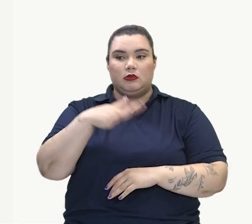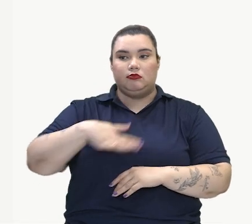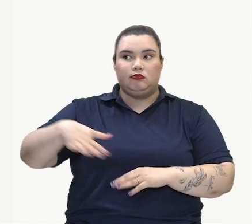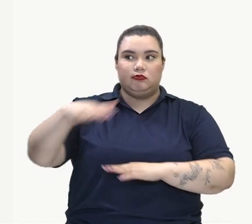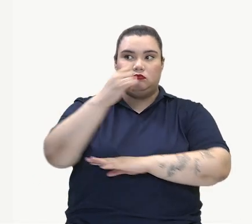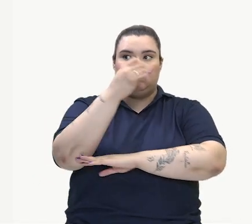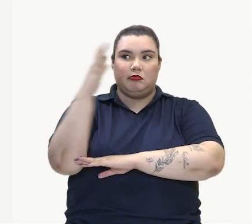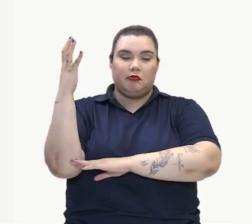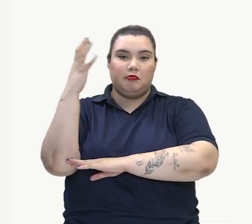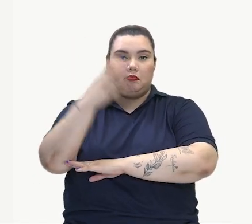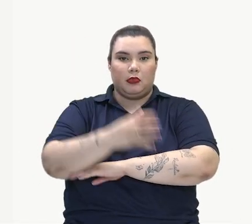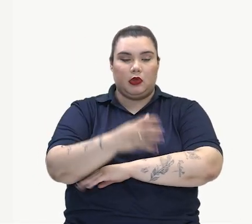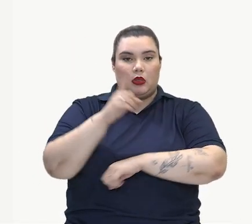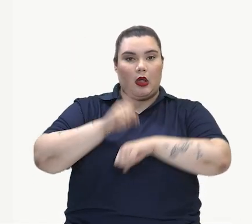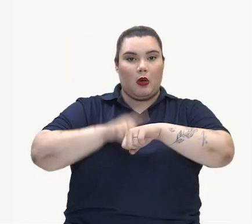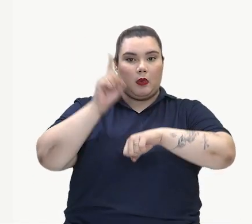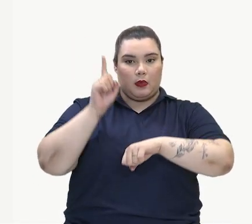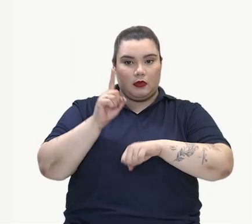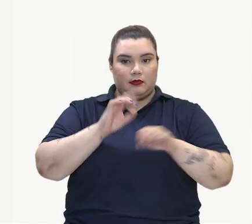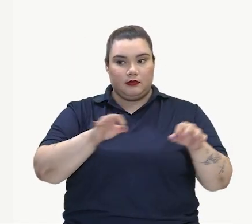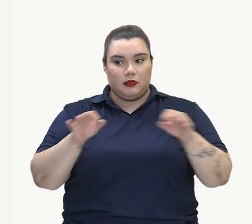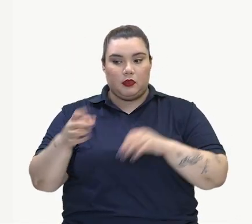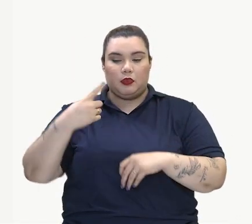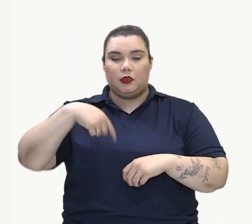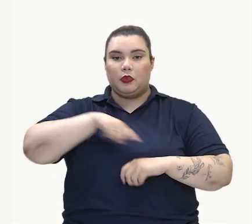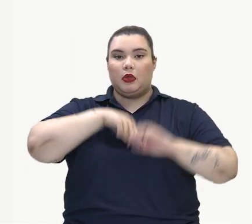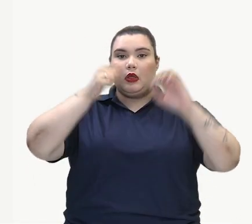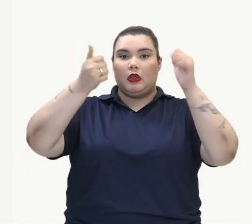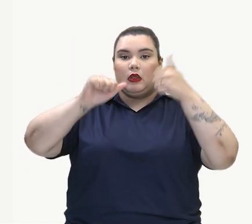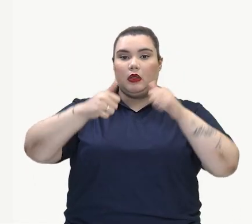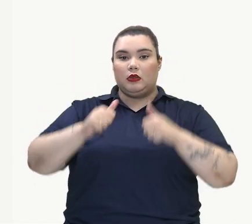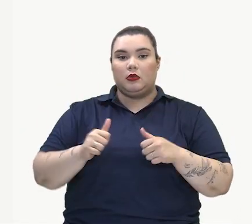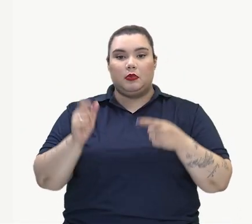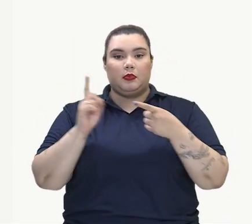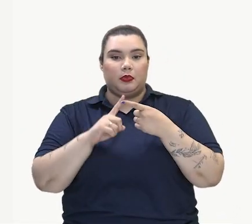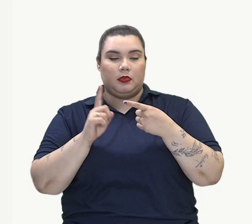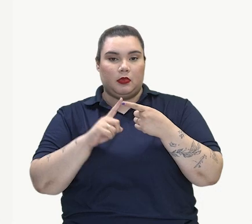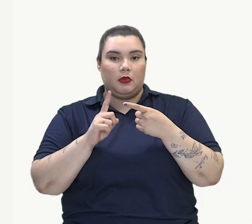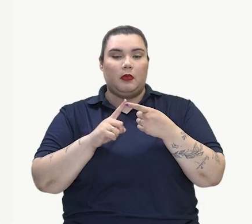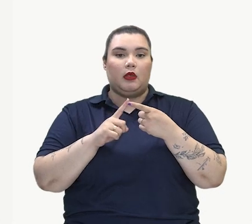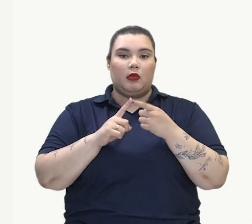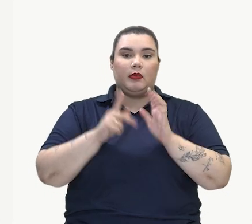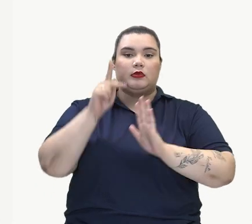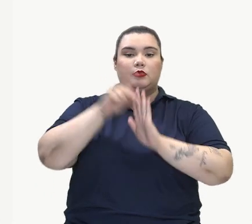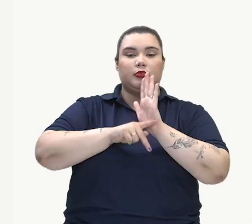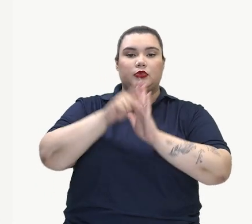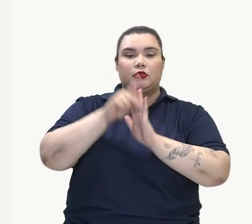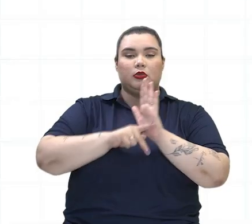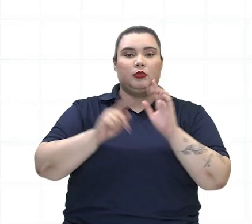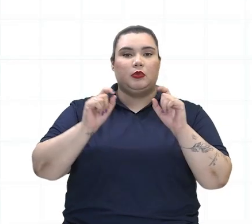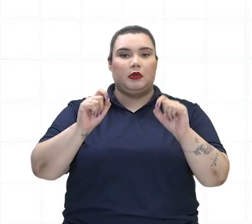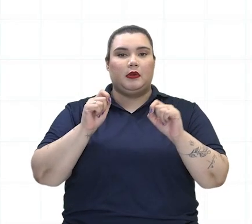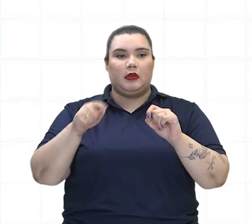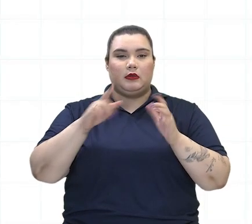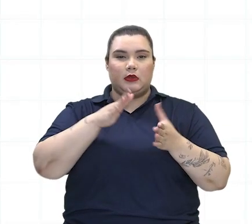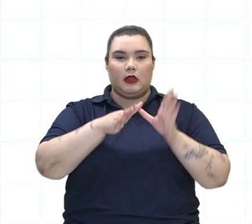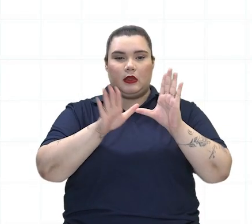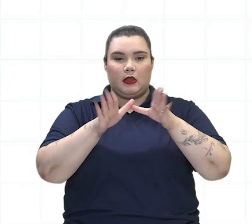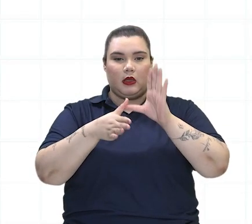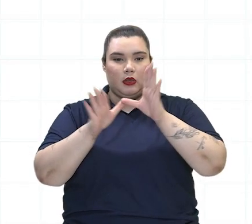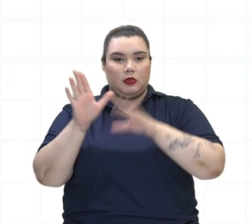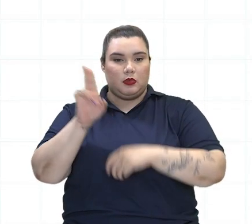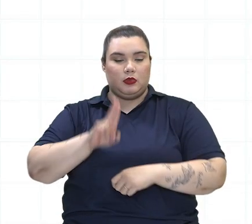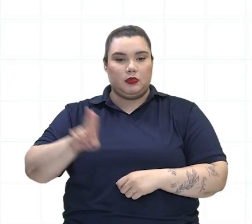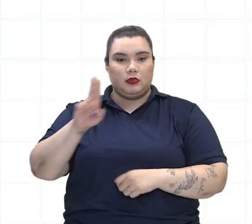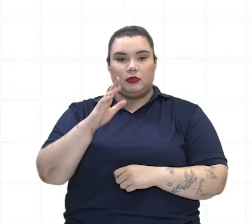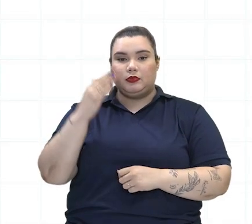a gente vai analisar aqui primeiro o PRODES. O PRODES ele vai trazer para a gente a seguinte informação que vocês conseguem